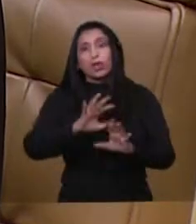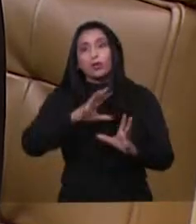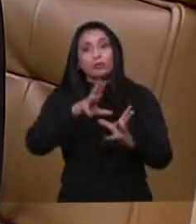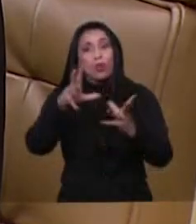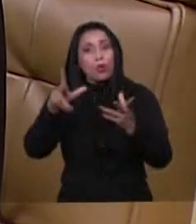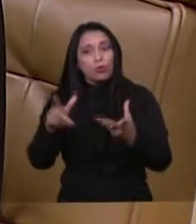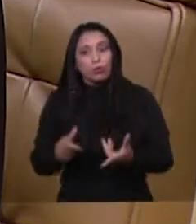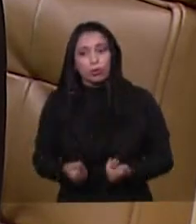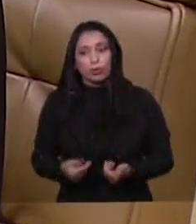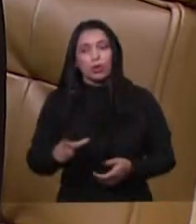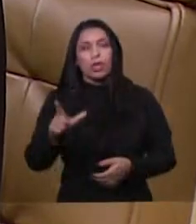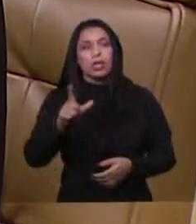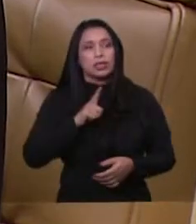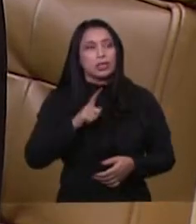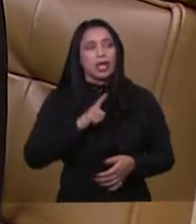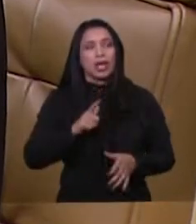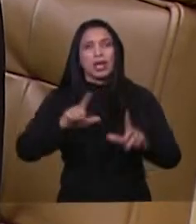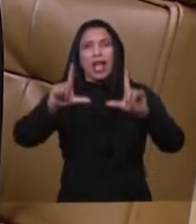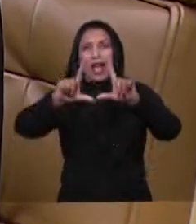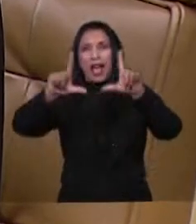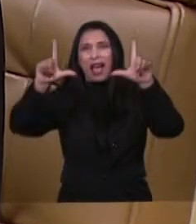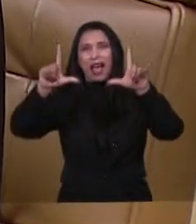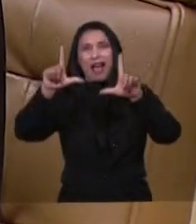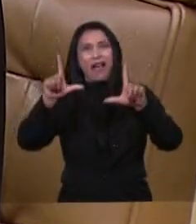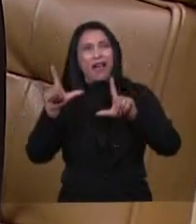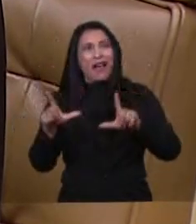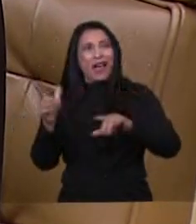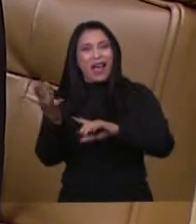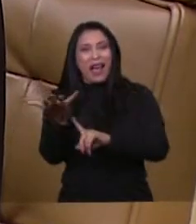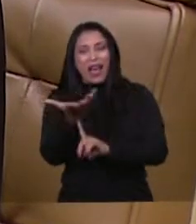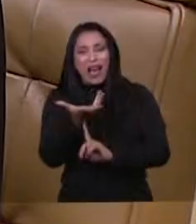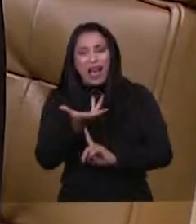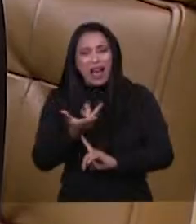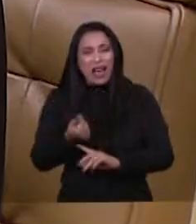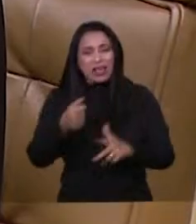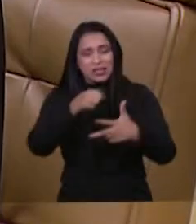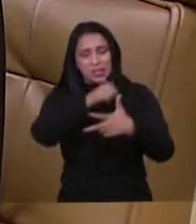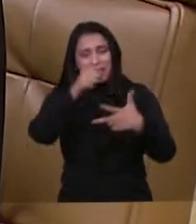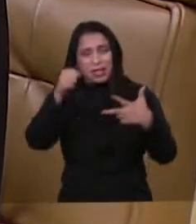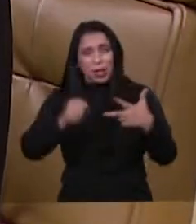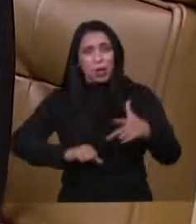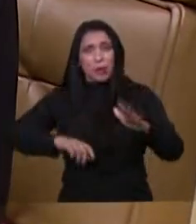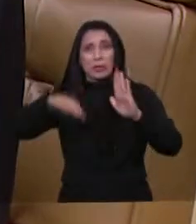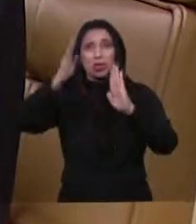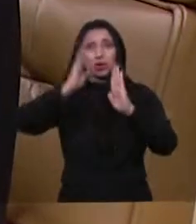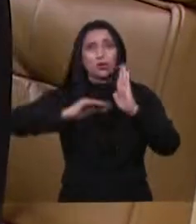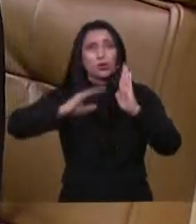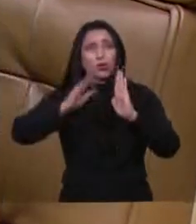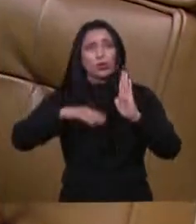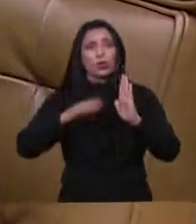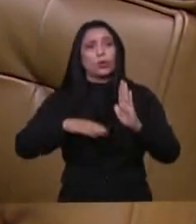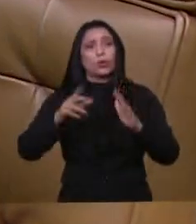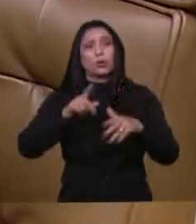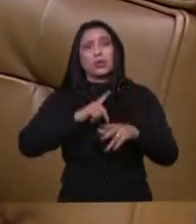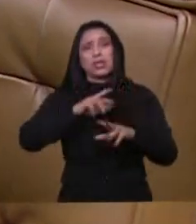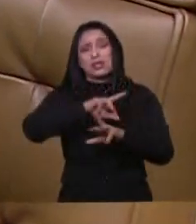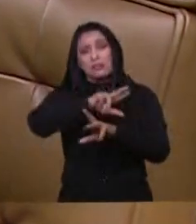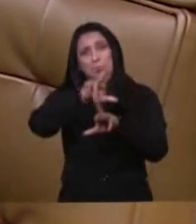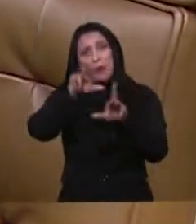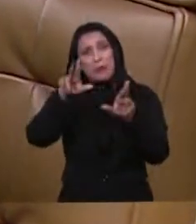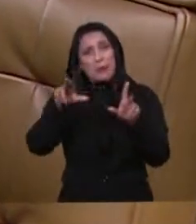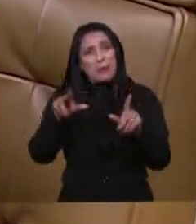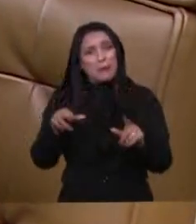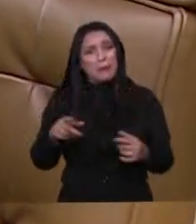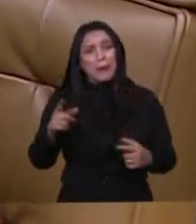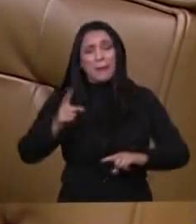foram vilipendiadas diversas obras de arte da sede dos três poderes, entre elas pinturas, esculturas e outros objetos de